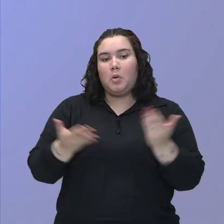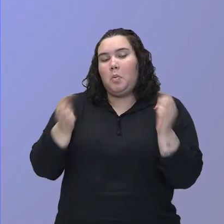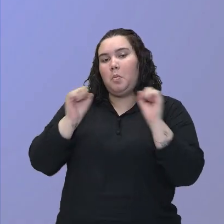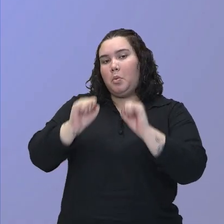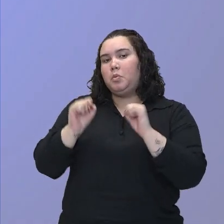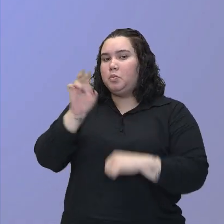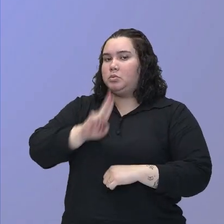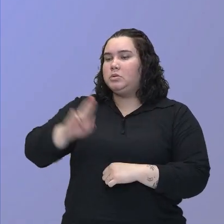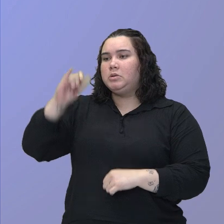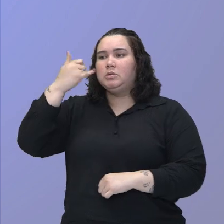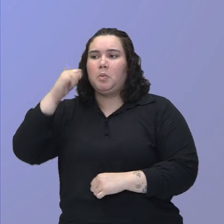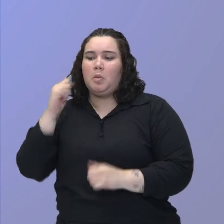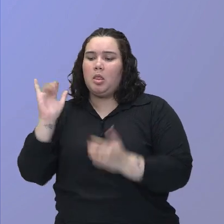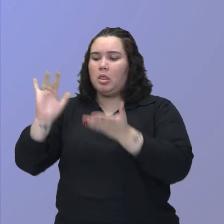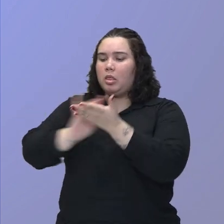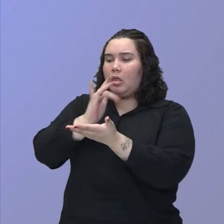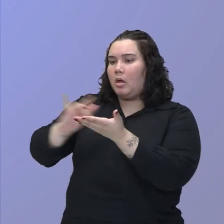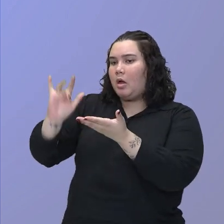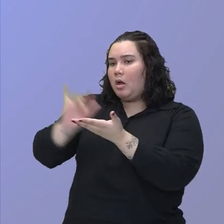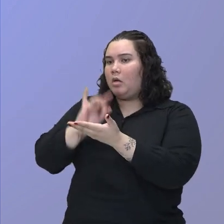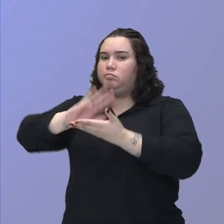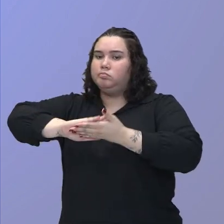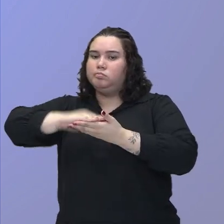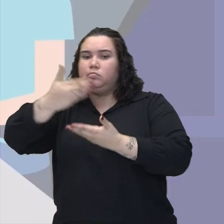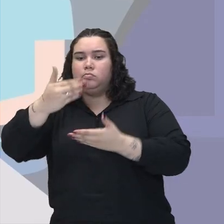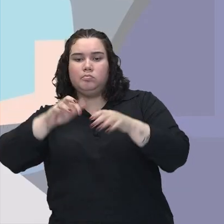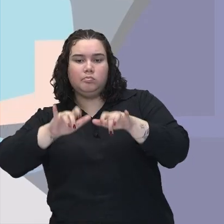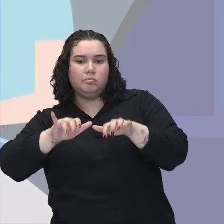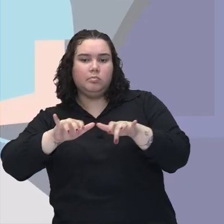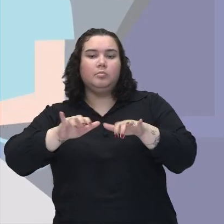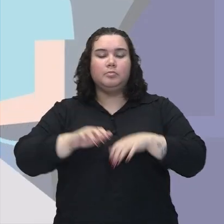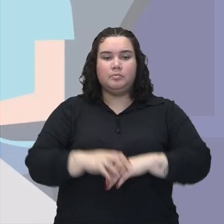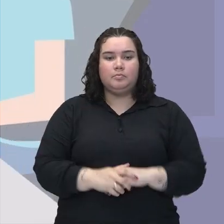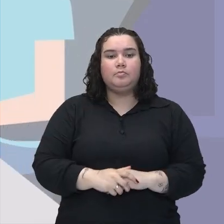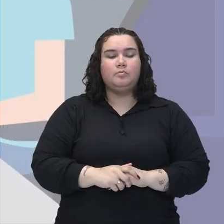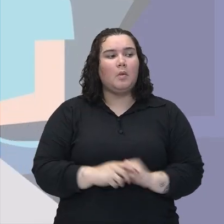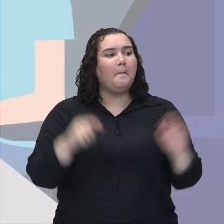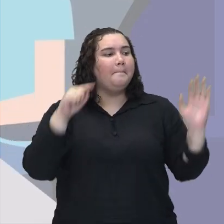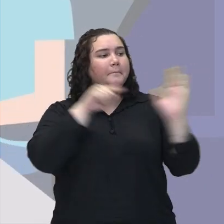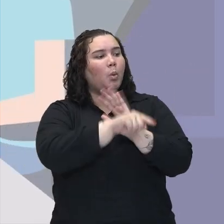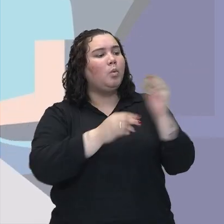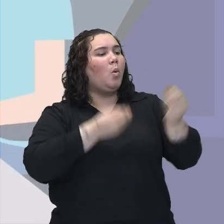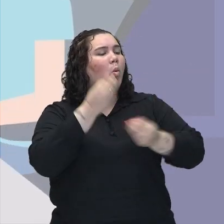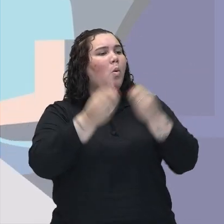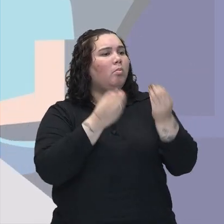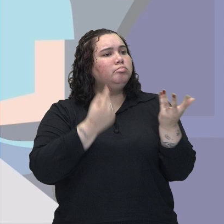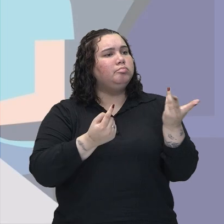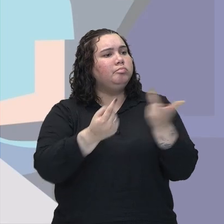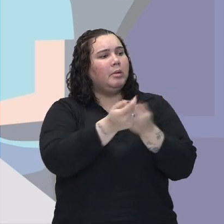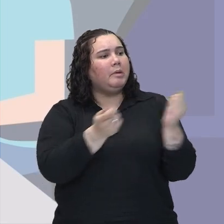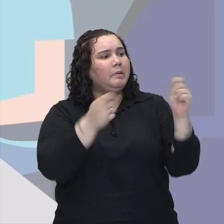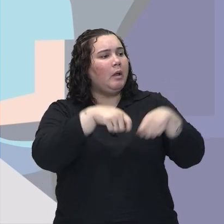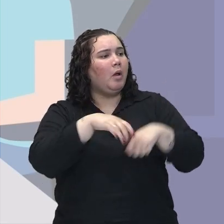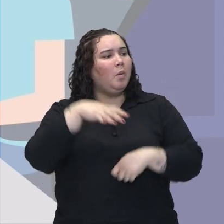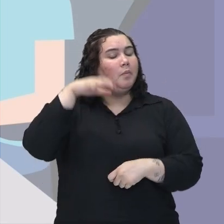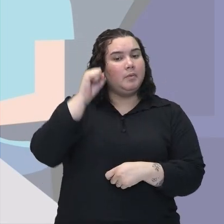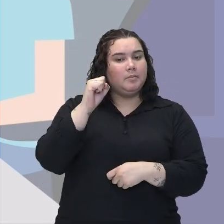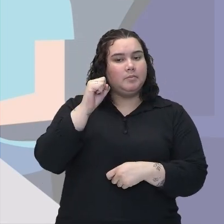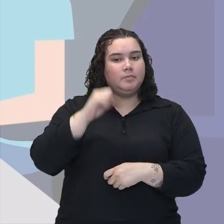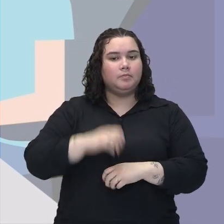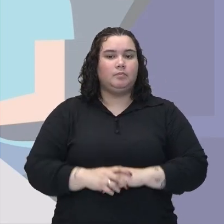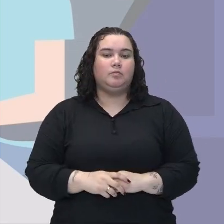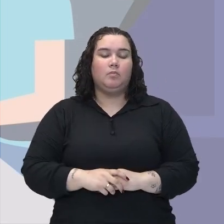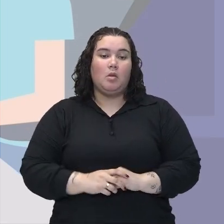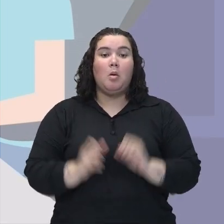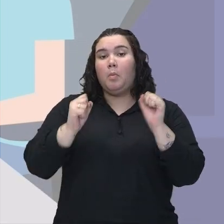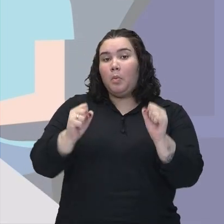Smartphones, tablet, notebook. Quais as maneiras de se escutar um podcast? Em